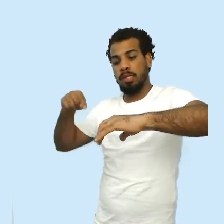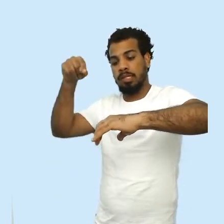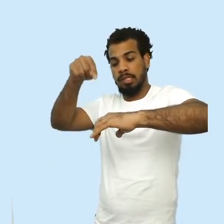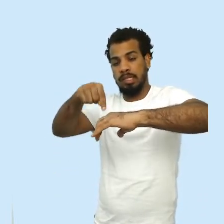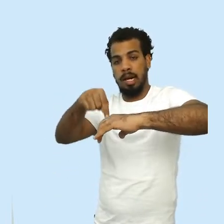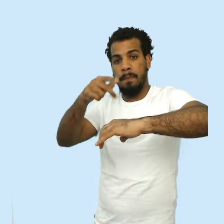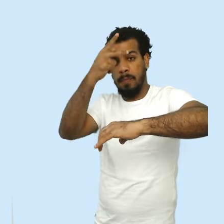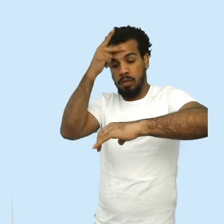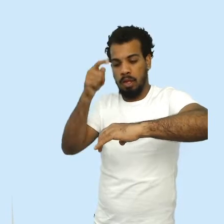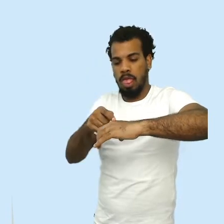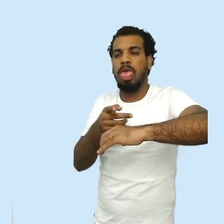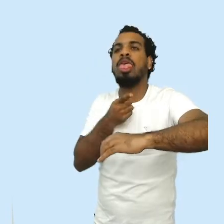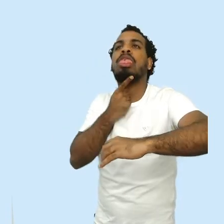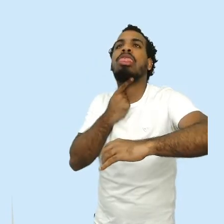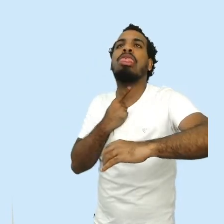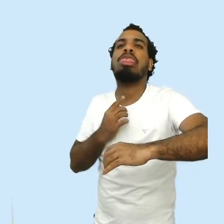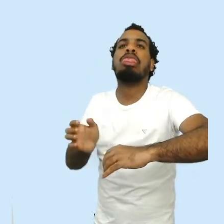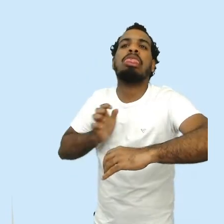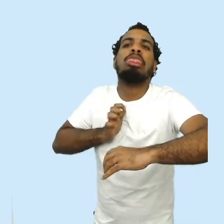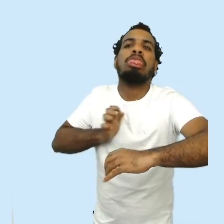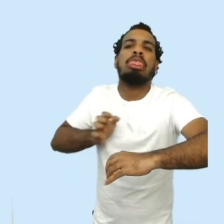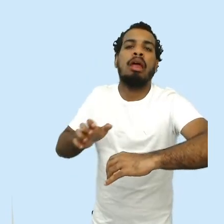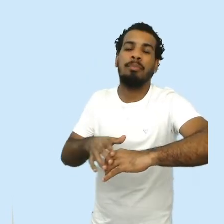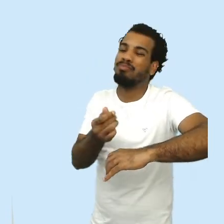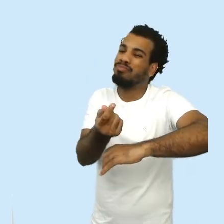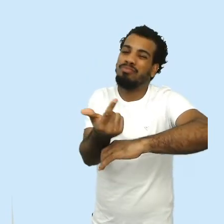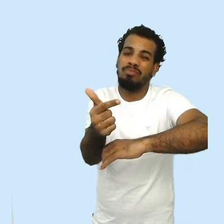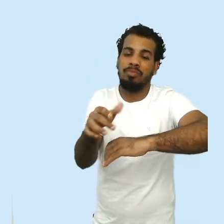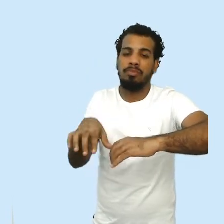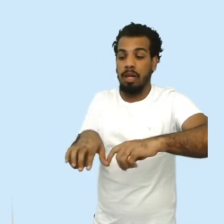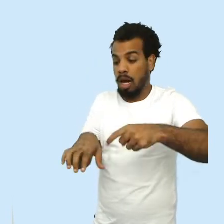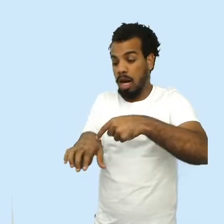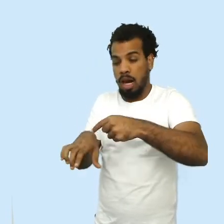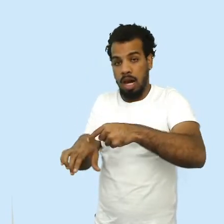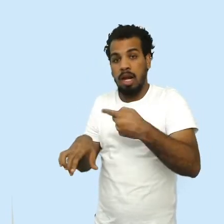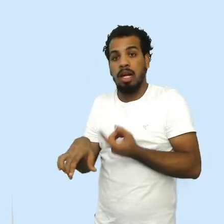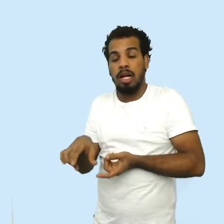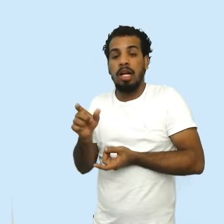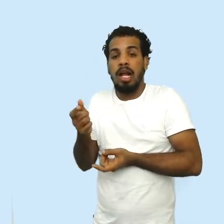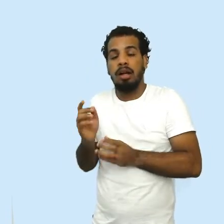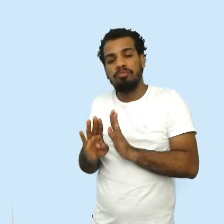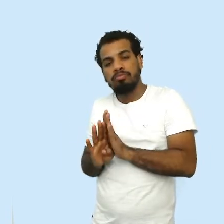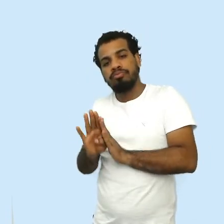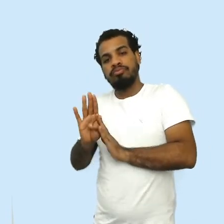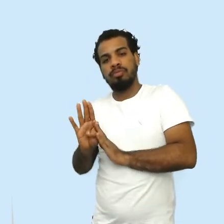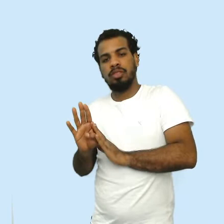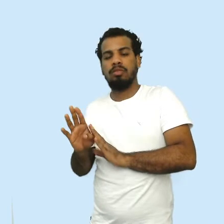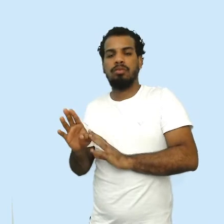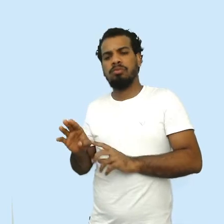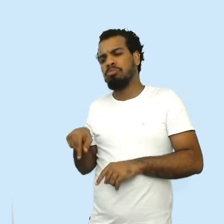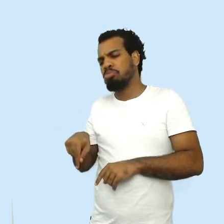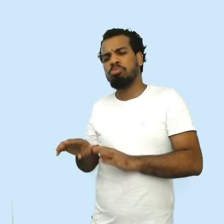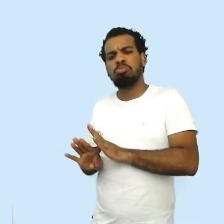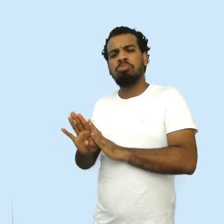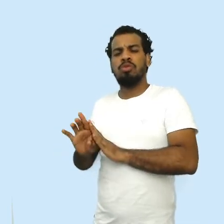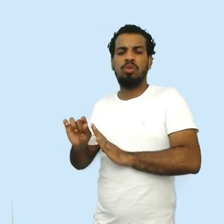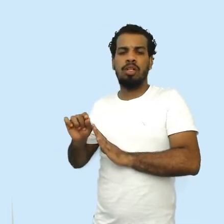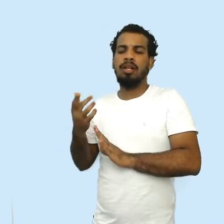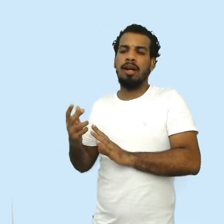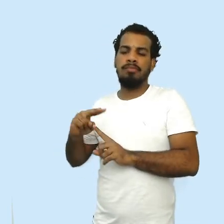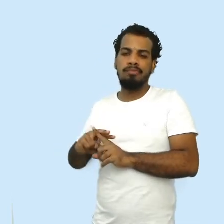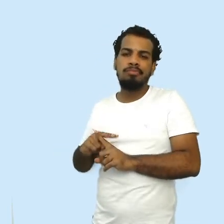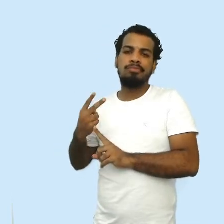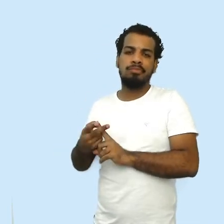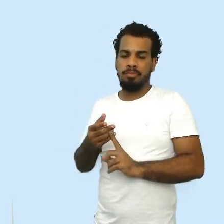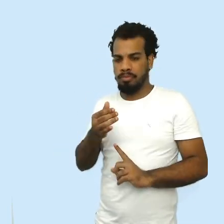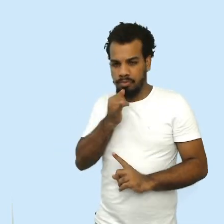ou seja, elas querem sair de uma classe social e migrar para outra. A gente precisa falar sobre consciência de classe. A gente